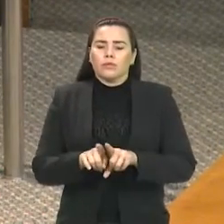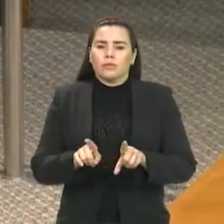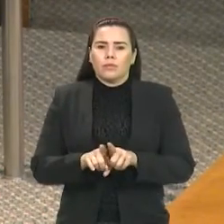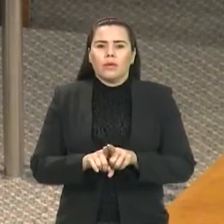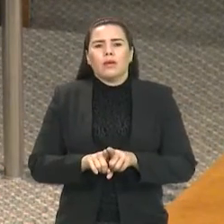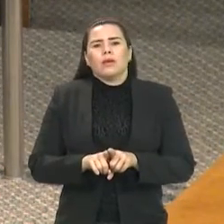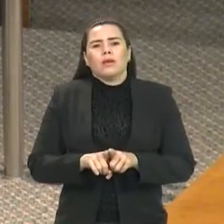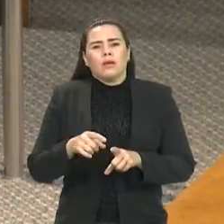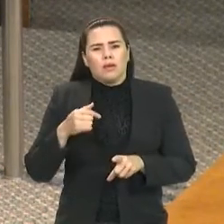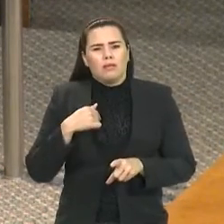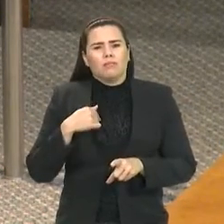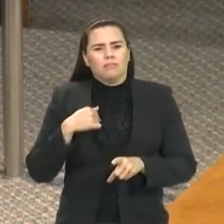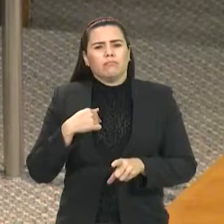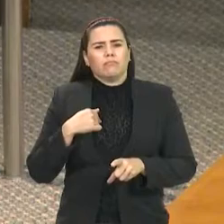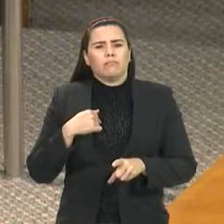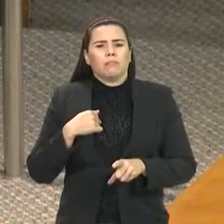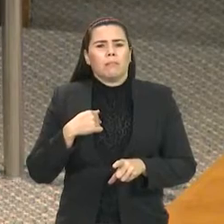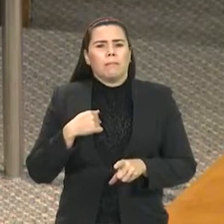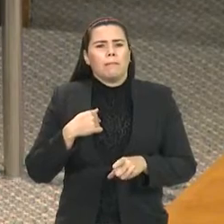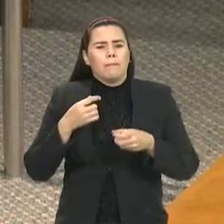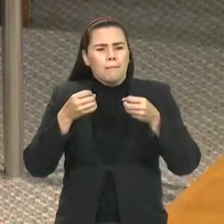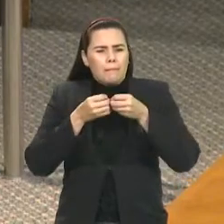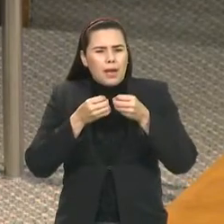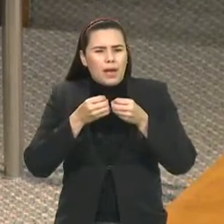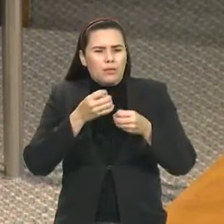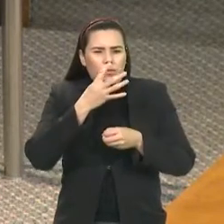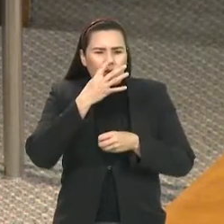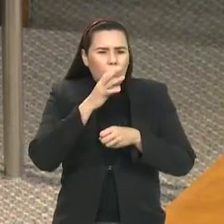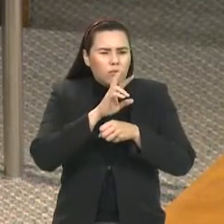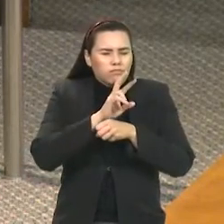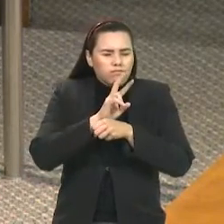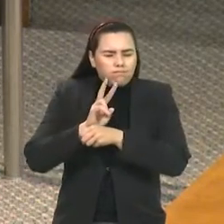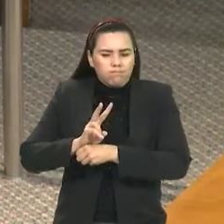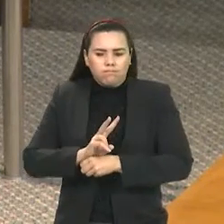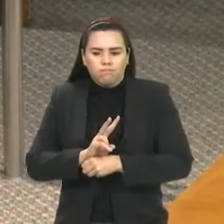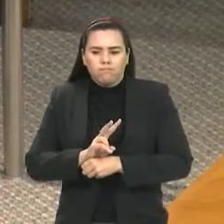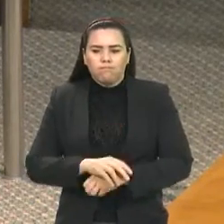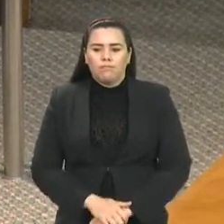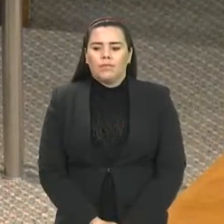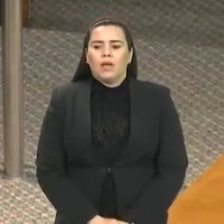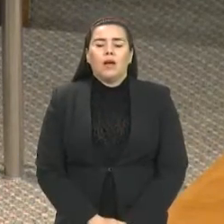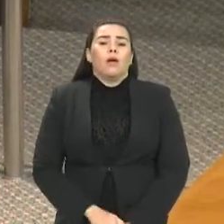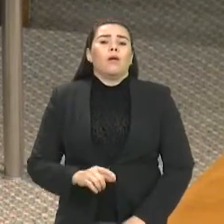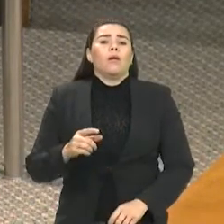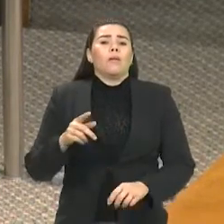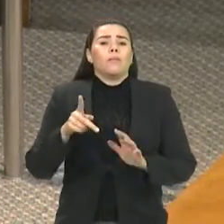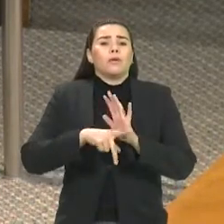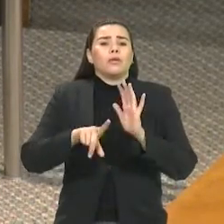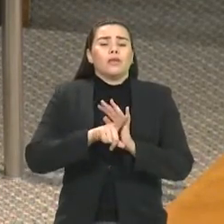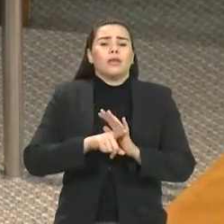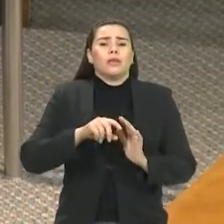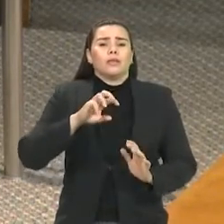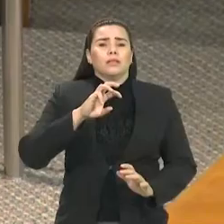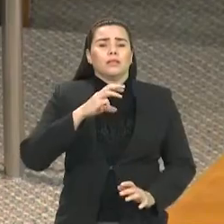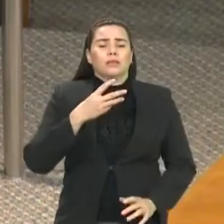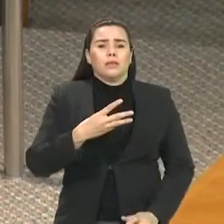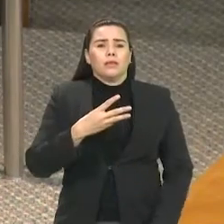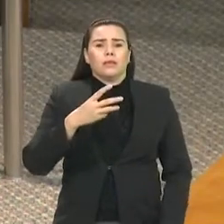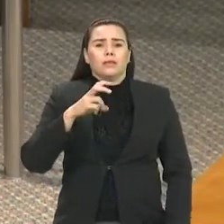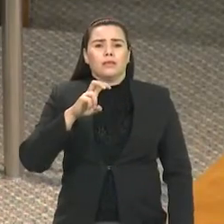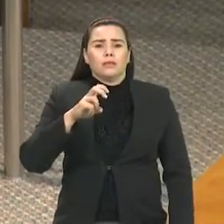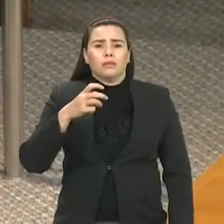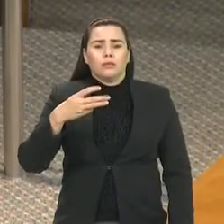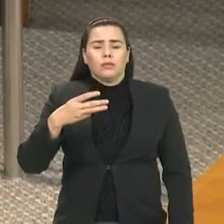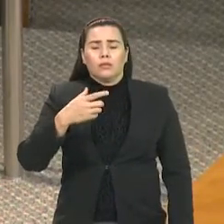Covid. E é por isso que o projeto 3553/2015 regulamenta a profissão do condutor de ambulância. Precisamos